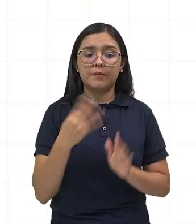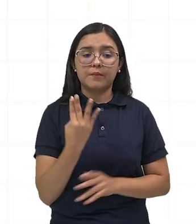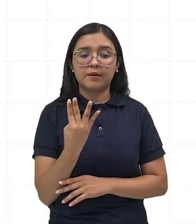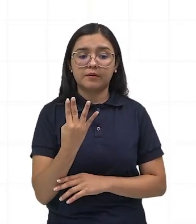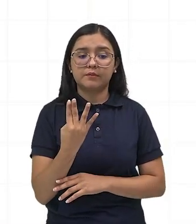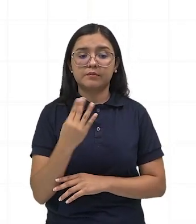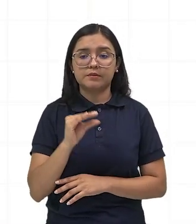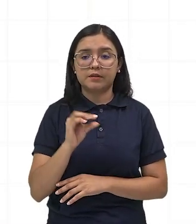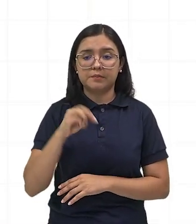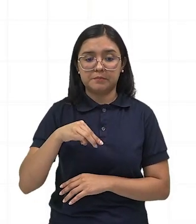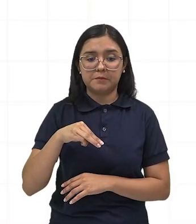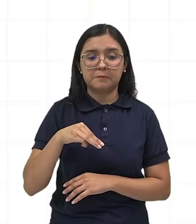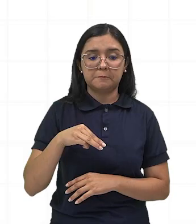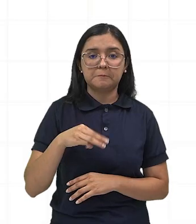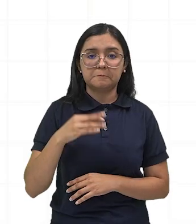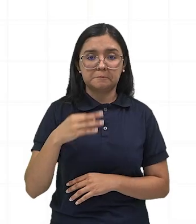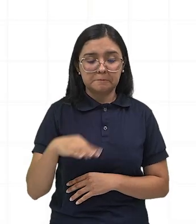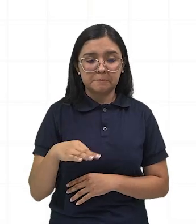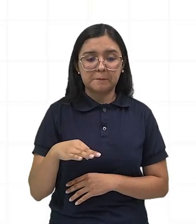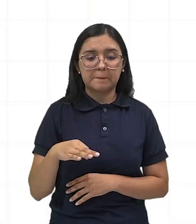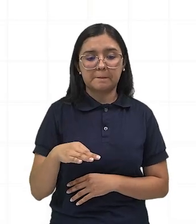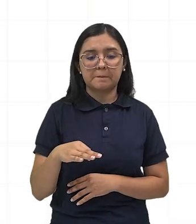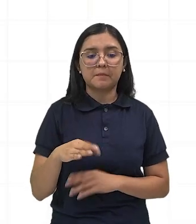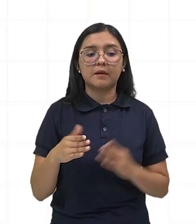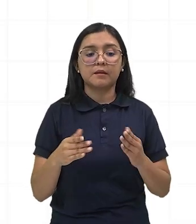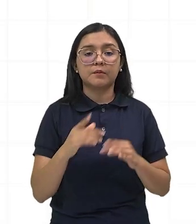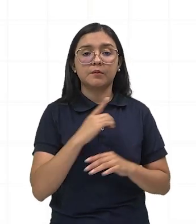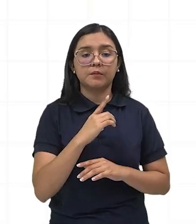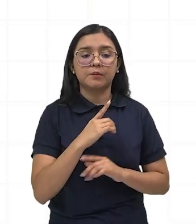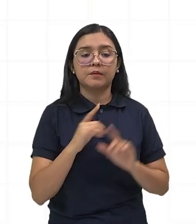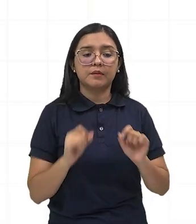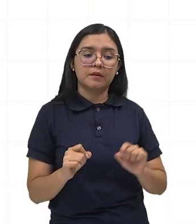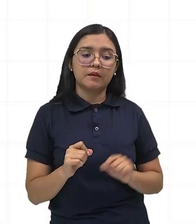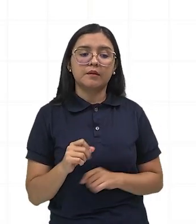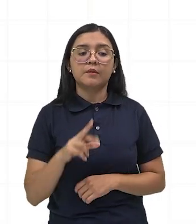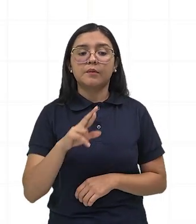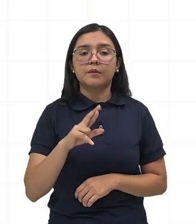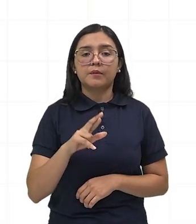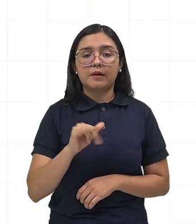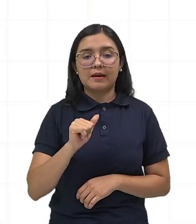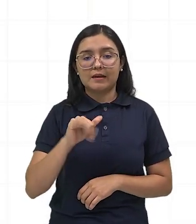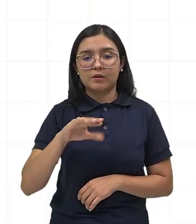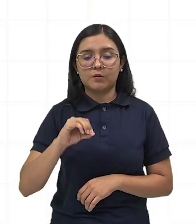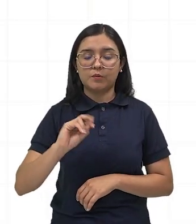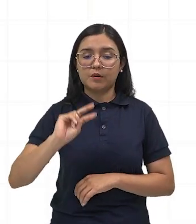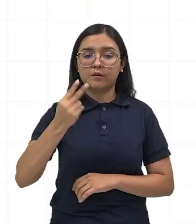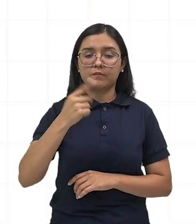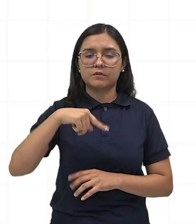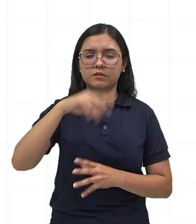4 centímetros? Ó, eu não tenho raio ao quadrado, para você ter esse entendimento. Então, você